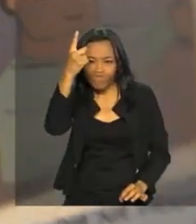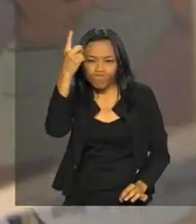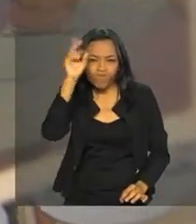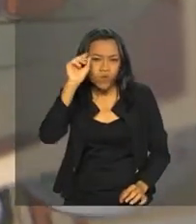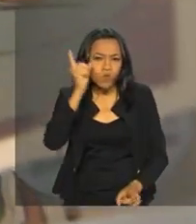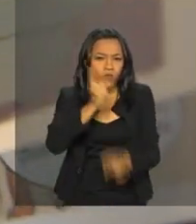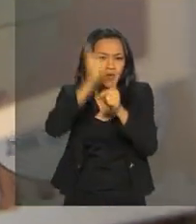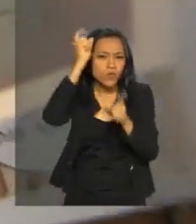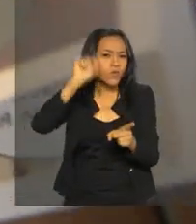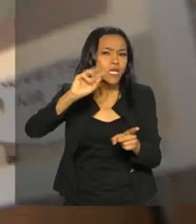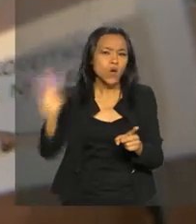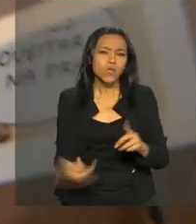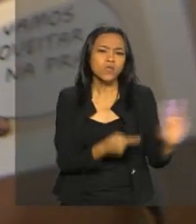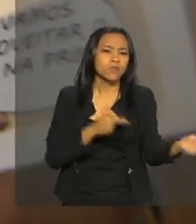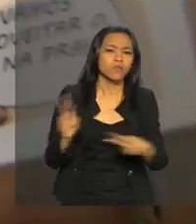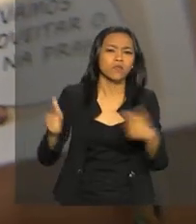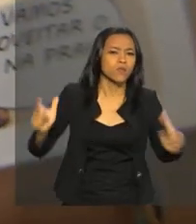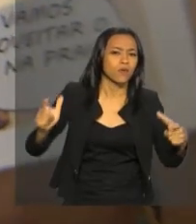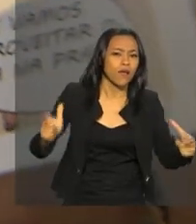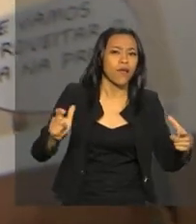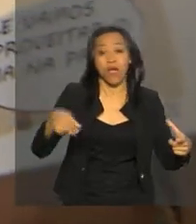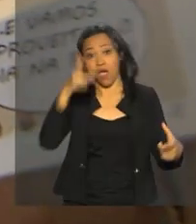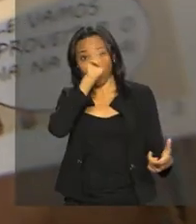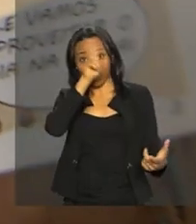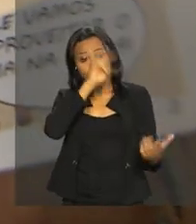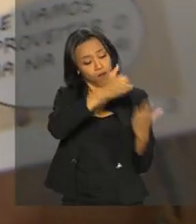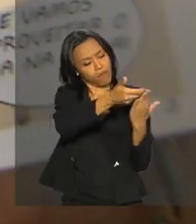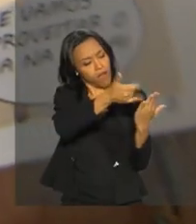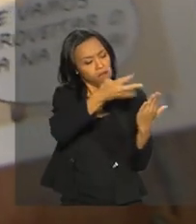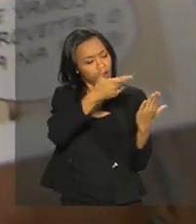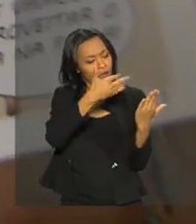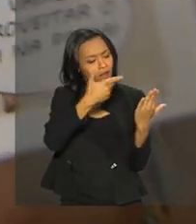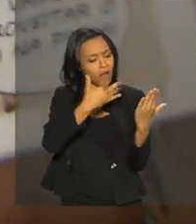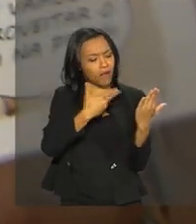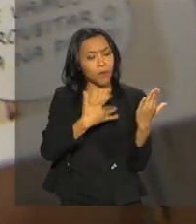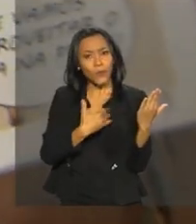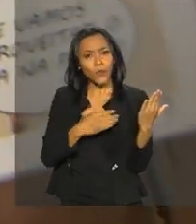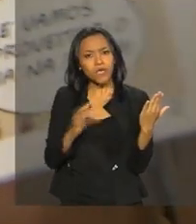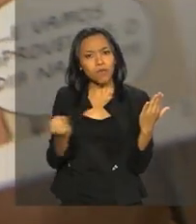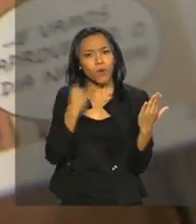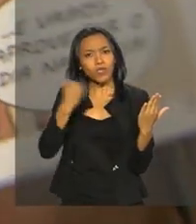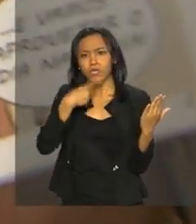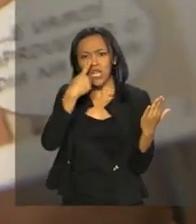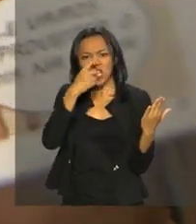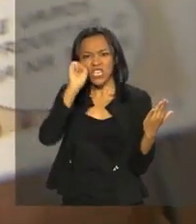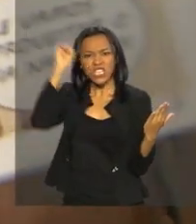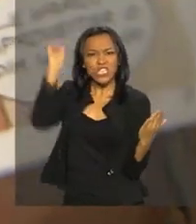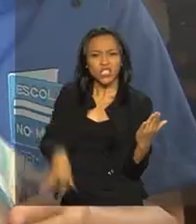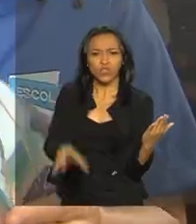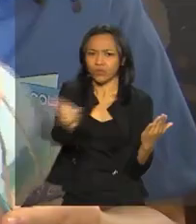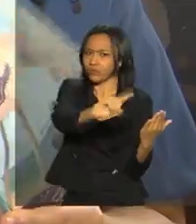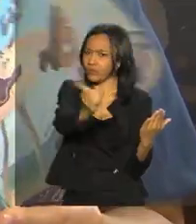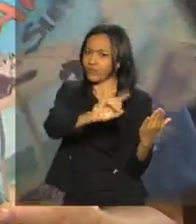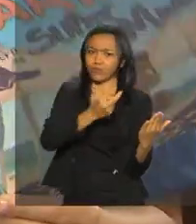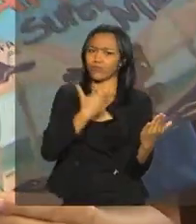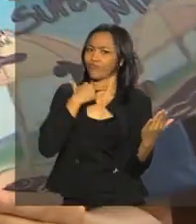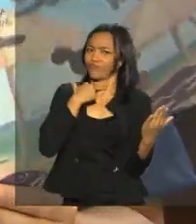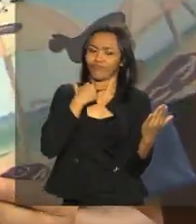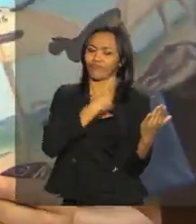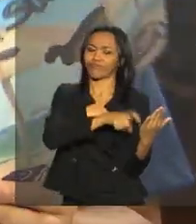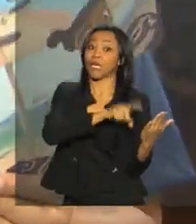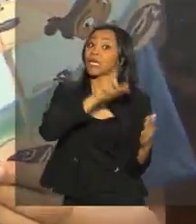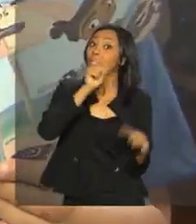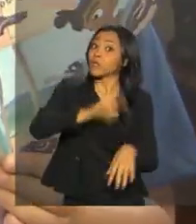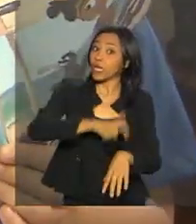que aconteceu naquele lugar. A história em quadrinhos ressalta a importância de não jogar lixo no meio ambiente, explicando o tempo